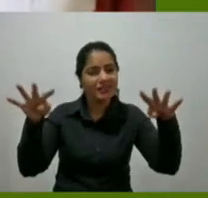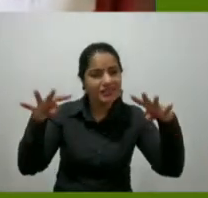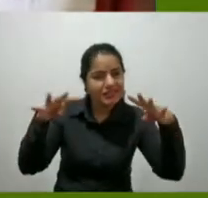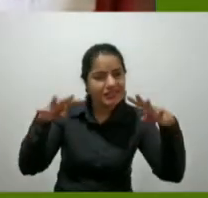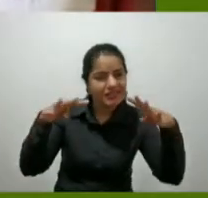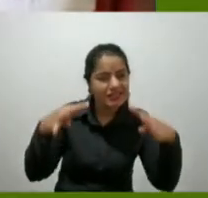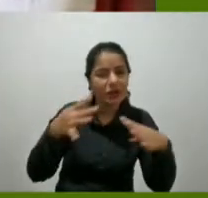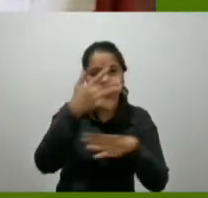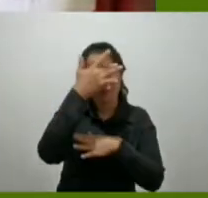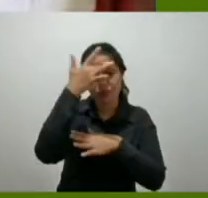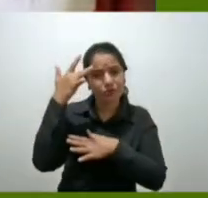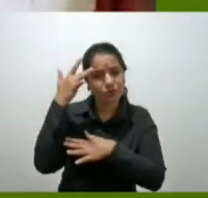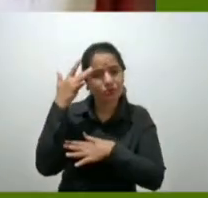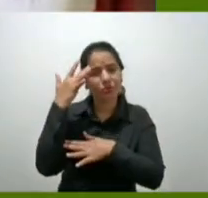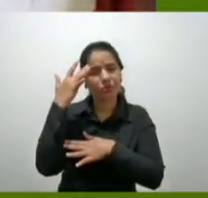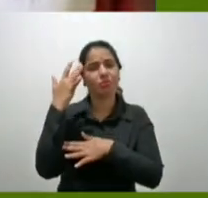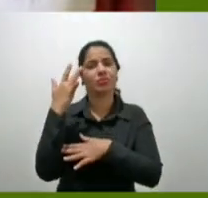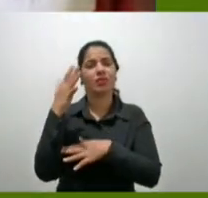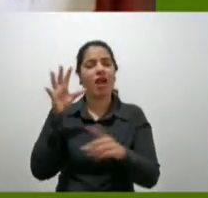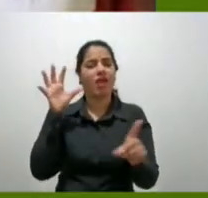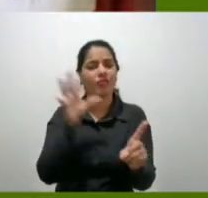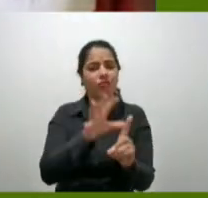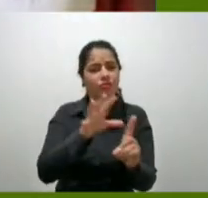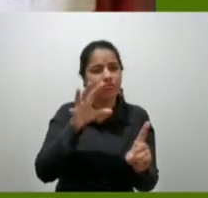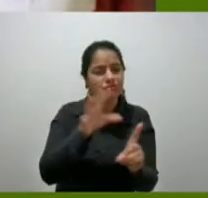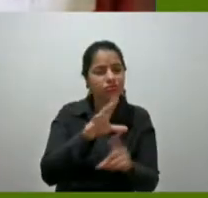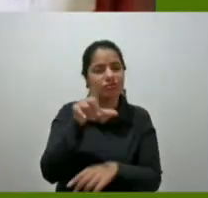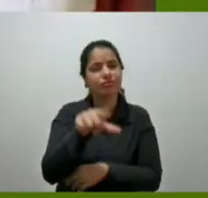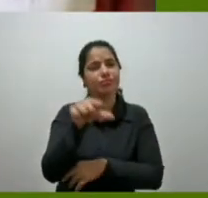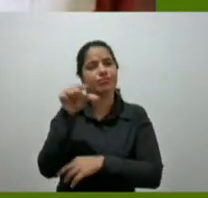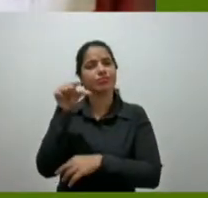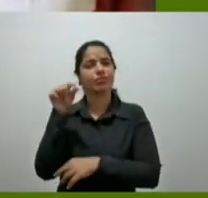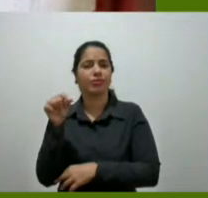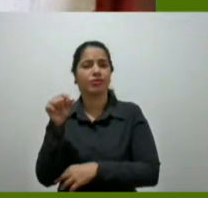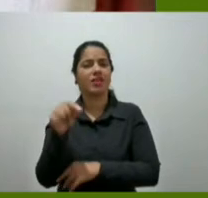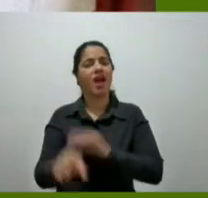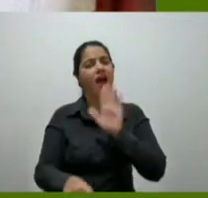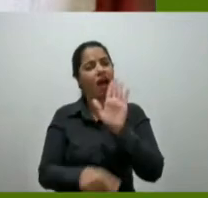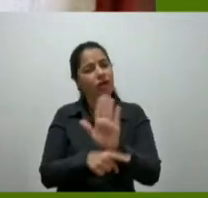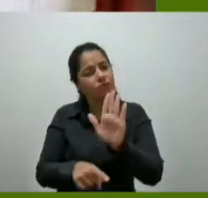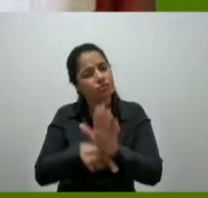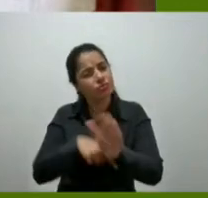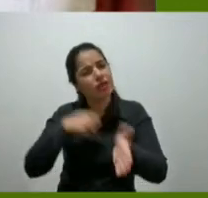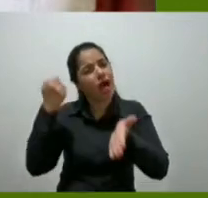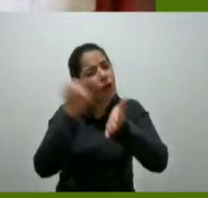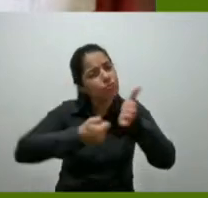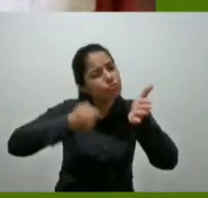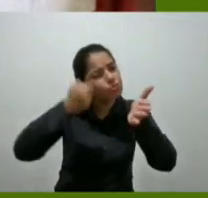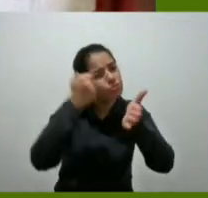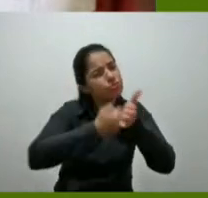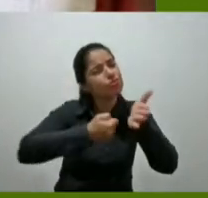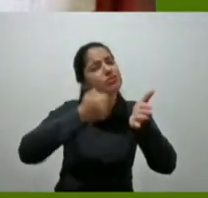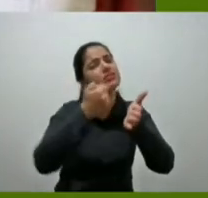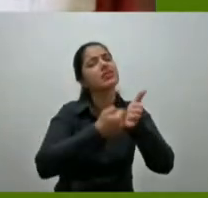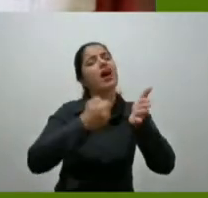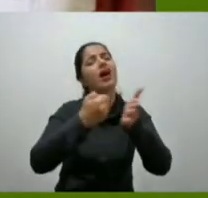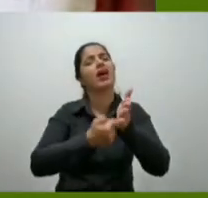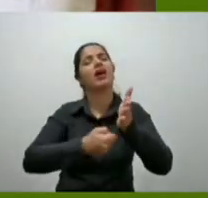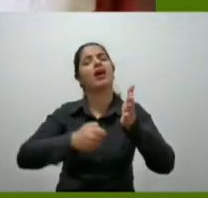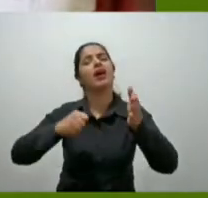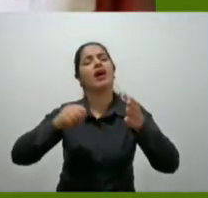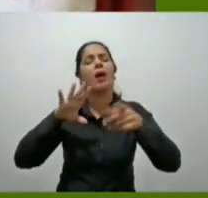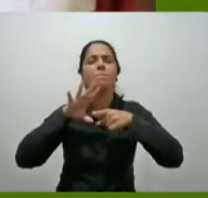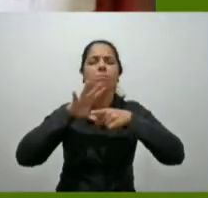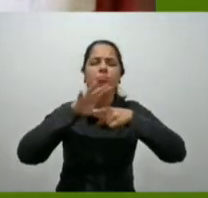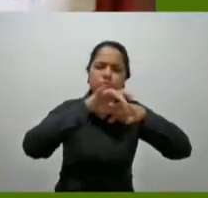que têm uma influência de ajudar a militar pela Amazônia brasileira, a proteger a Amazônia brasileira, porque